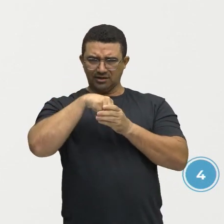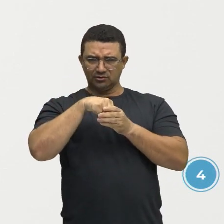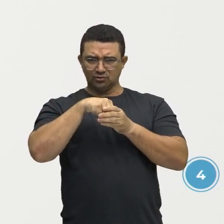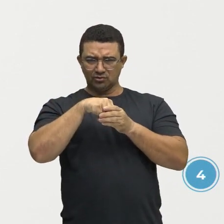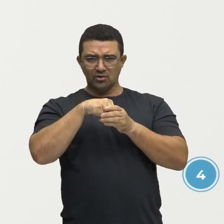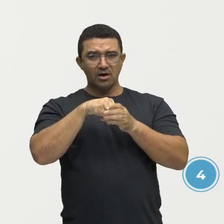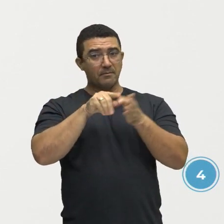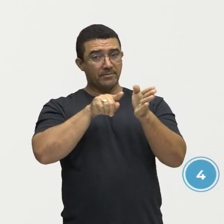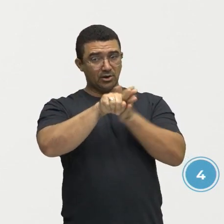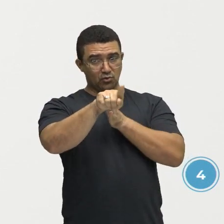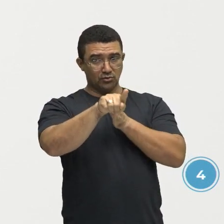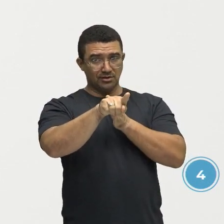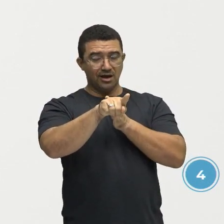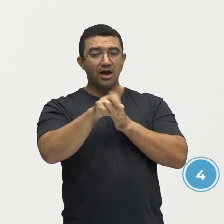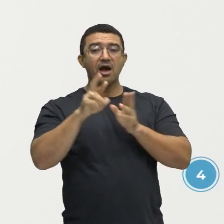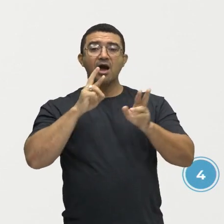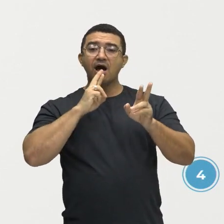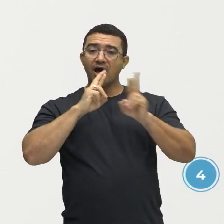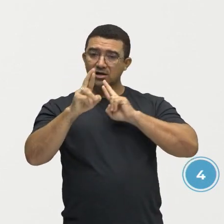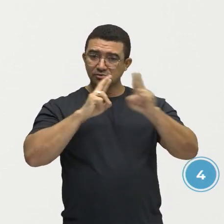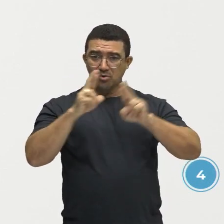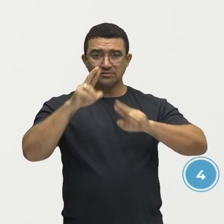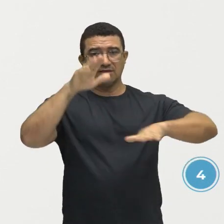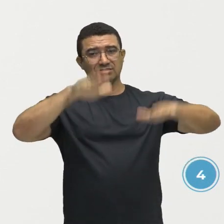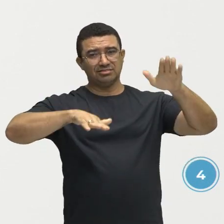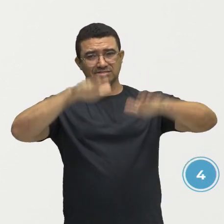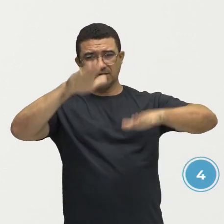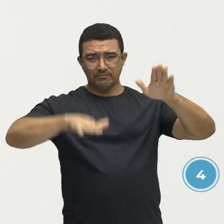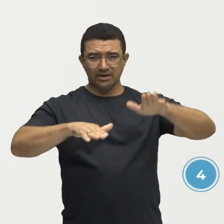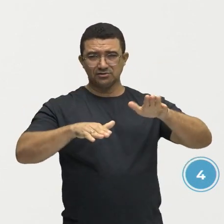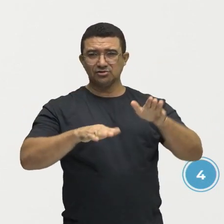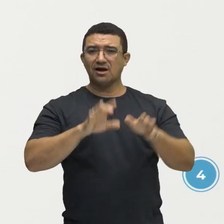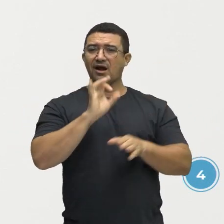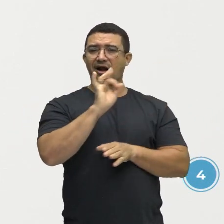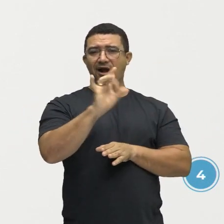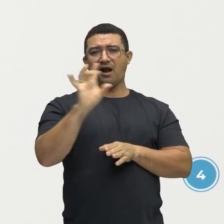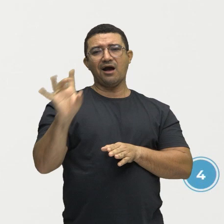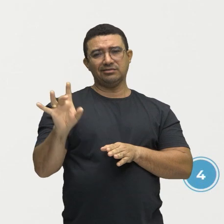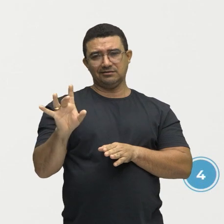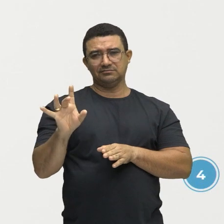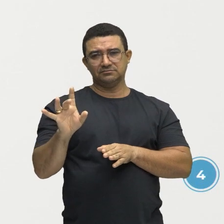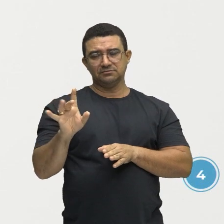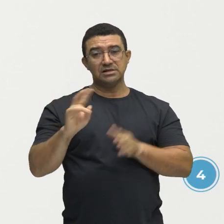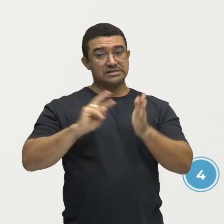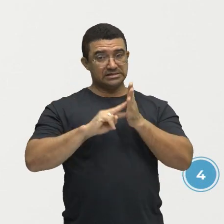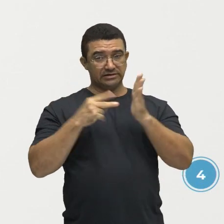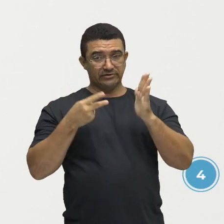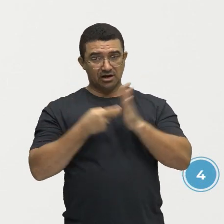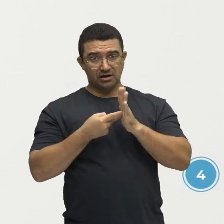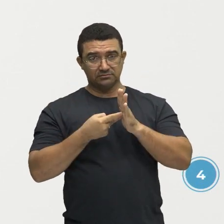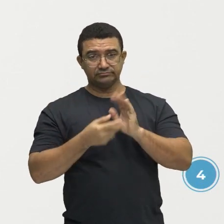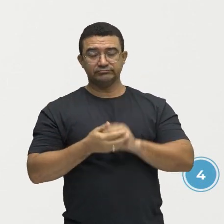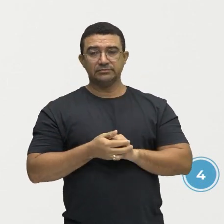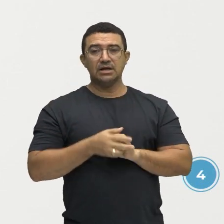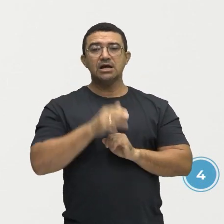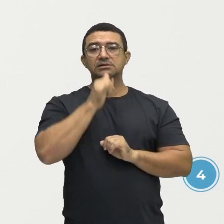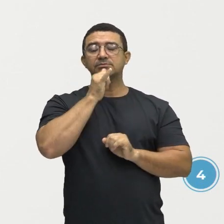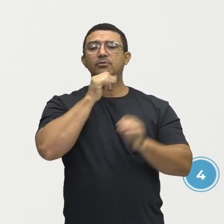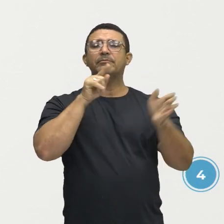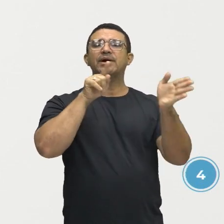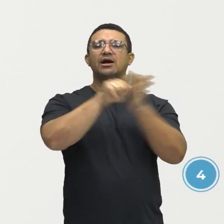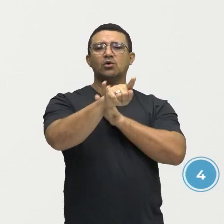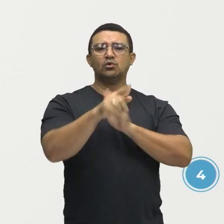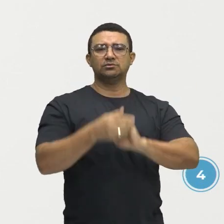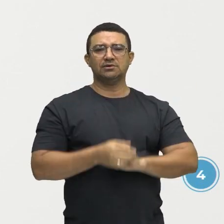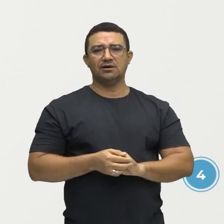nossa resposta vai depender de cada um, do significado de cada um tem. Então, se eu usar uma pergunta com when, por exemplo, que significa